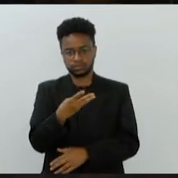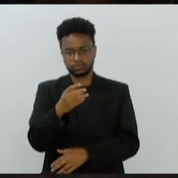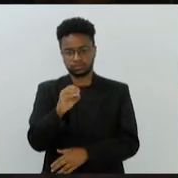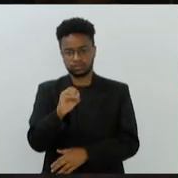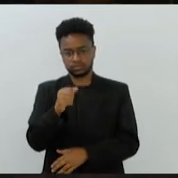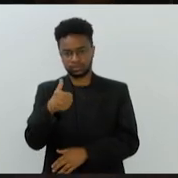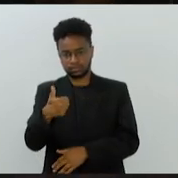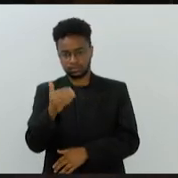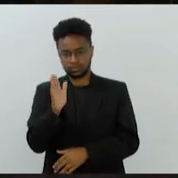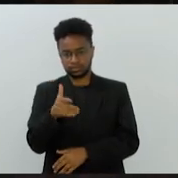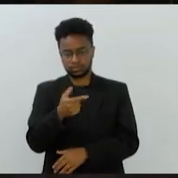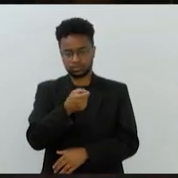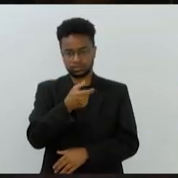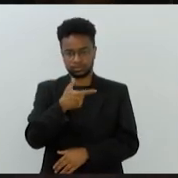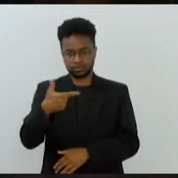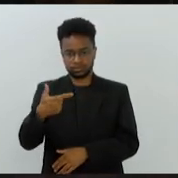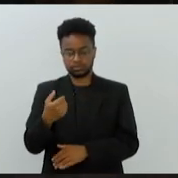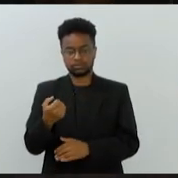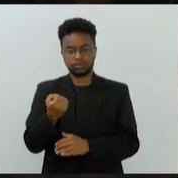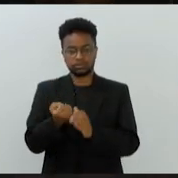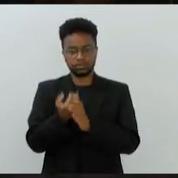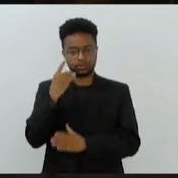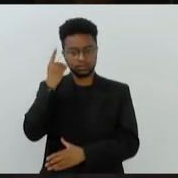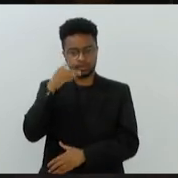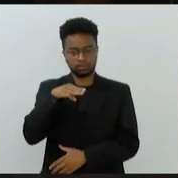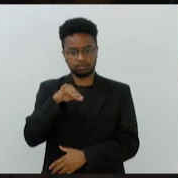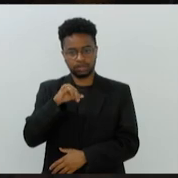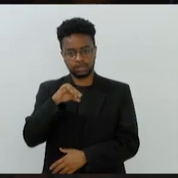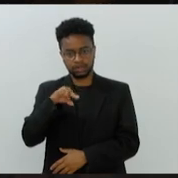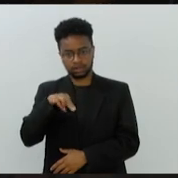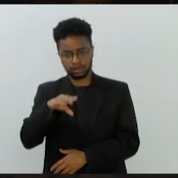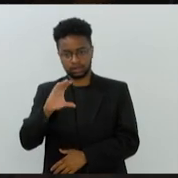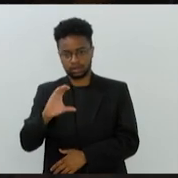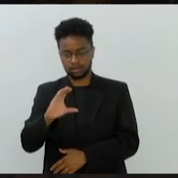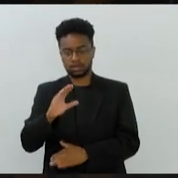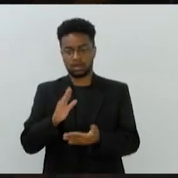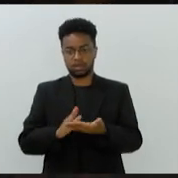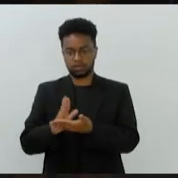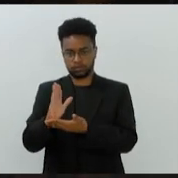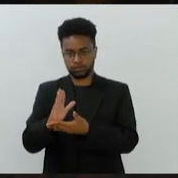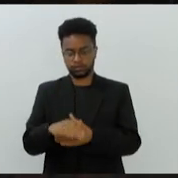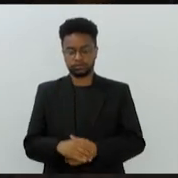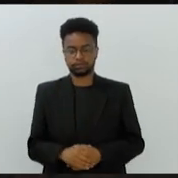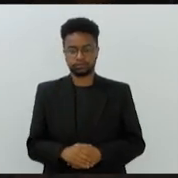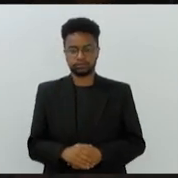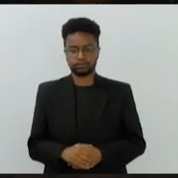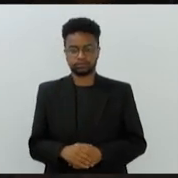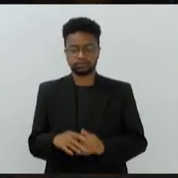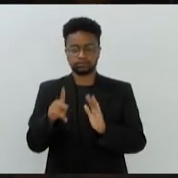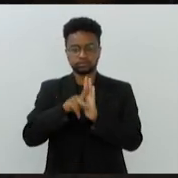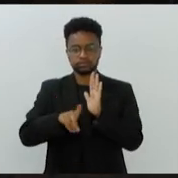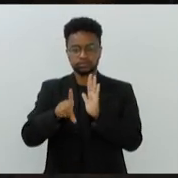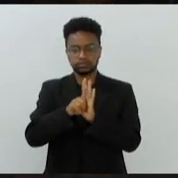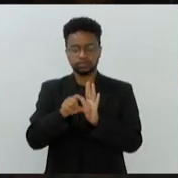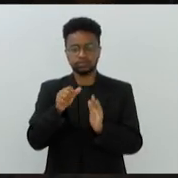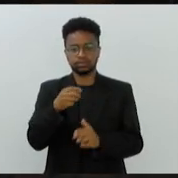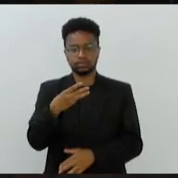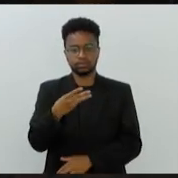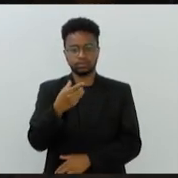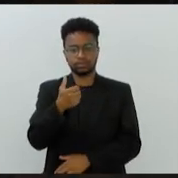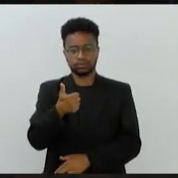6.301, de 22, também do deputado Mink, aprovado. Projeto de lei 3.121,